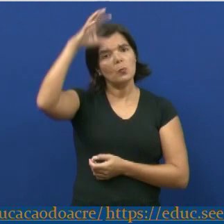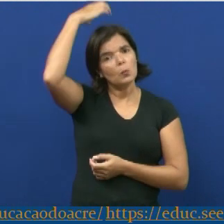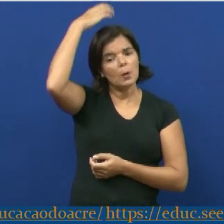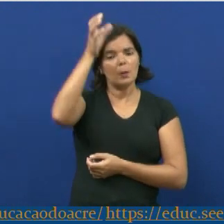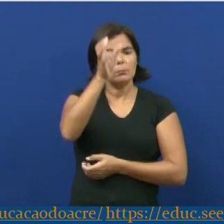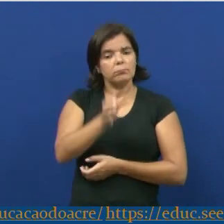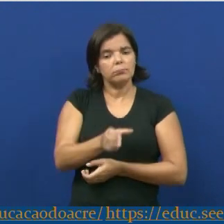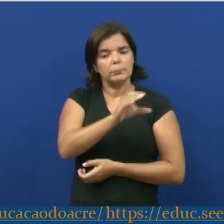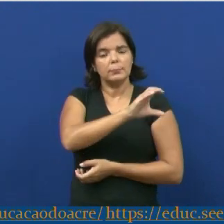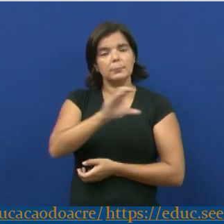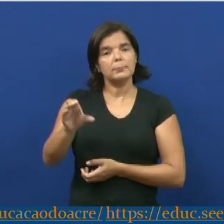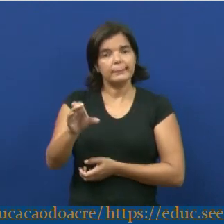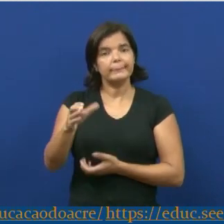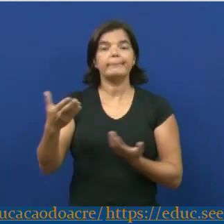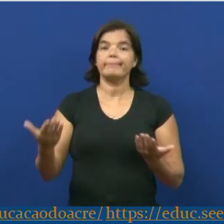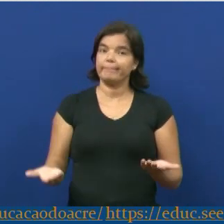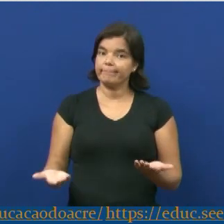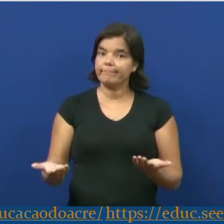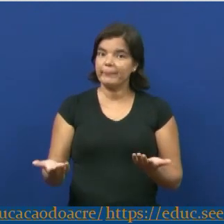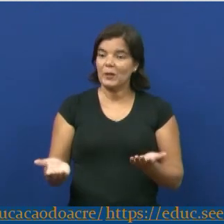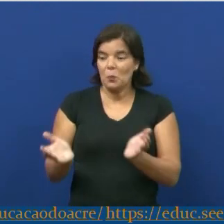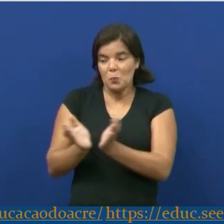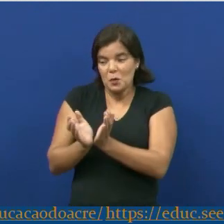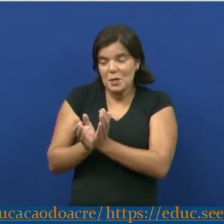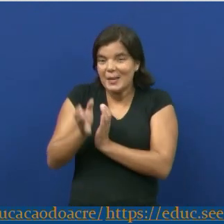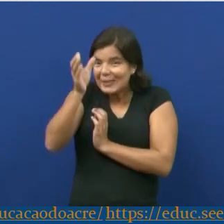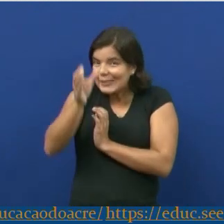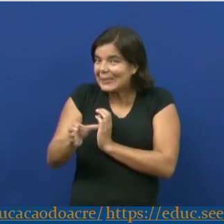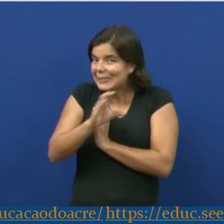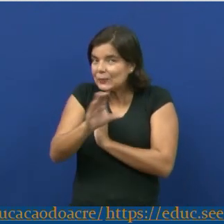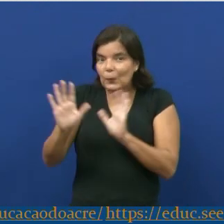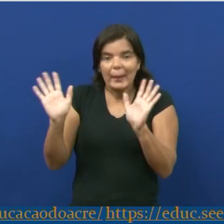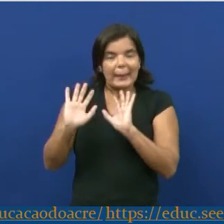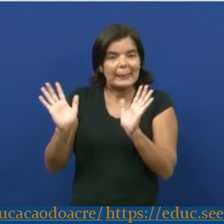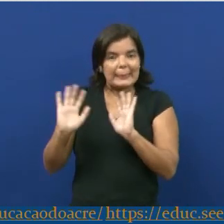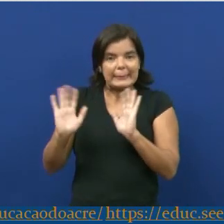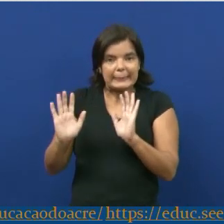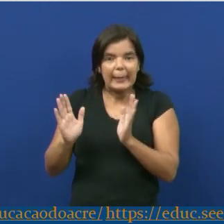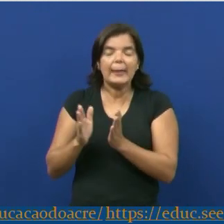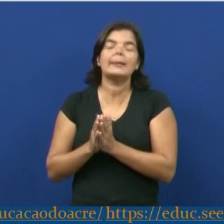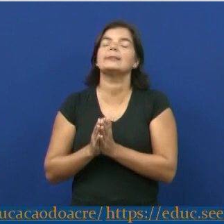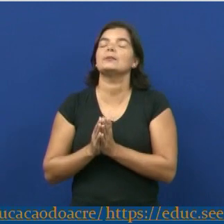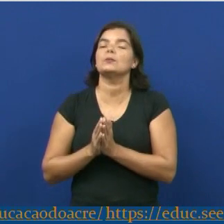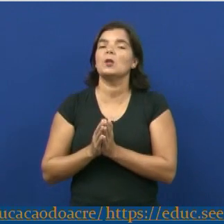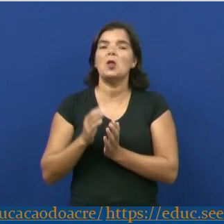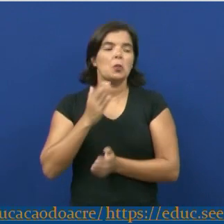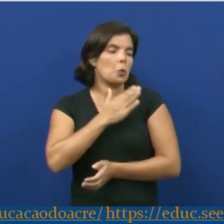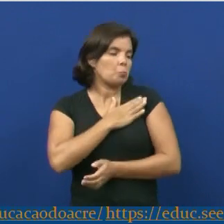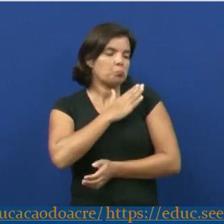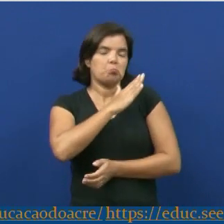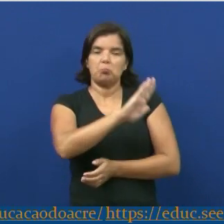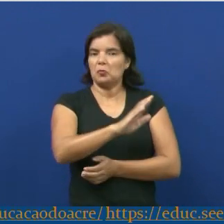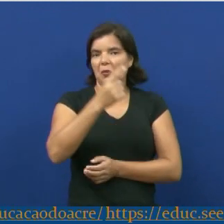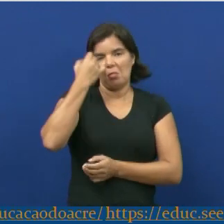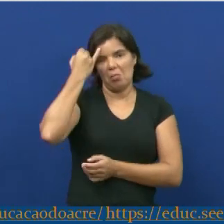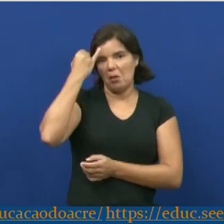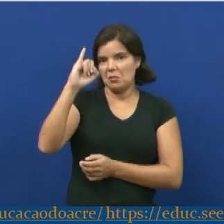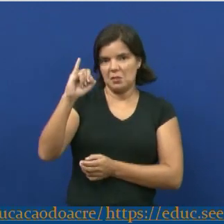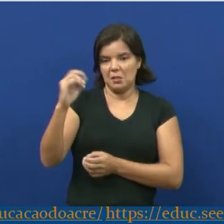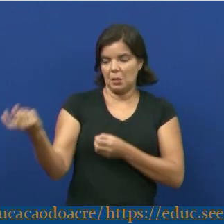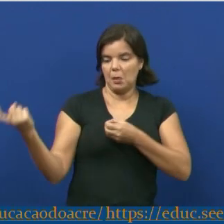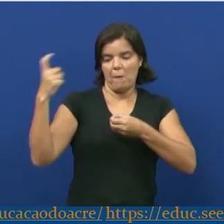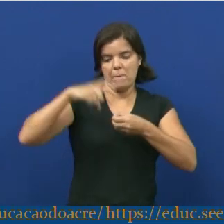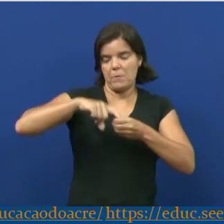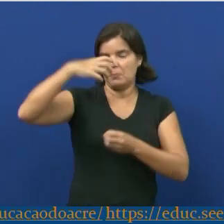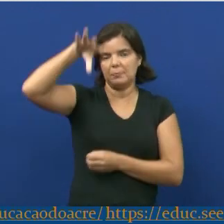né? Então, a galera que não era católica, ou seja, os puritanos e os anglicanos, não gostaram muito da ideia, nem da